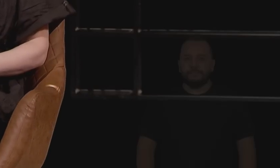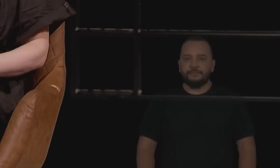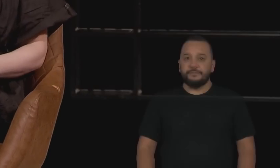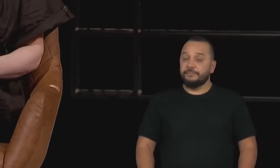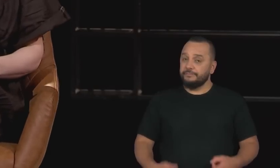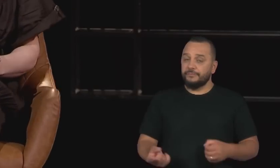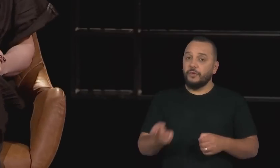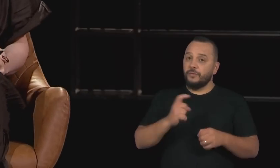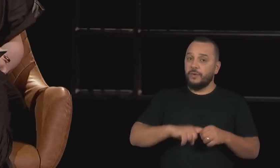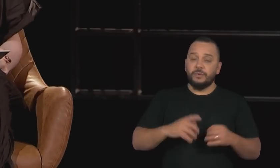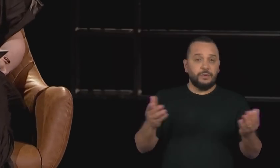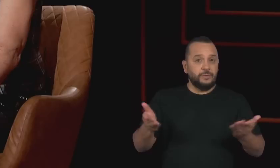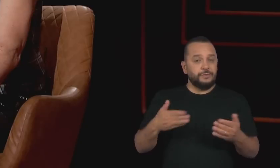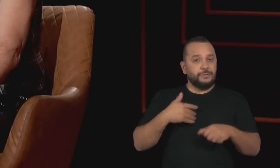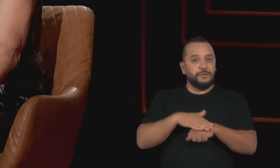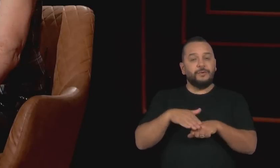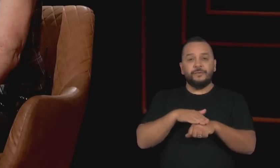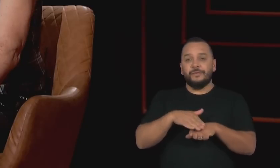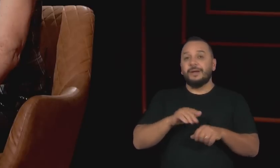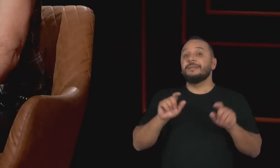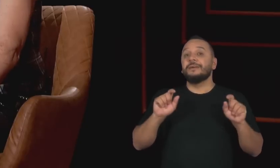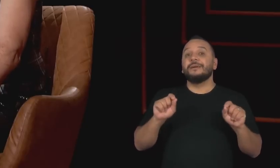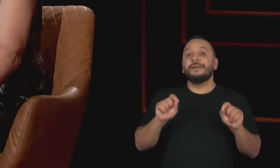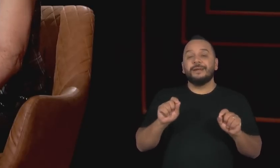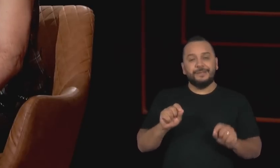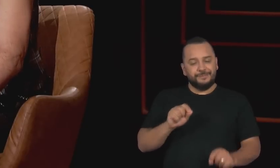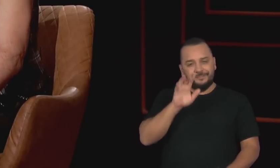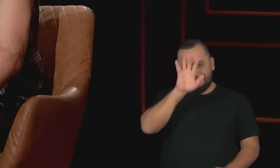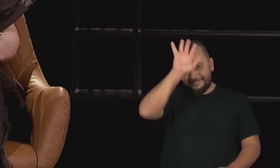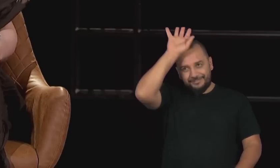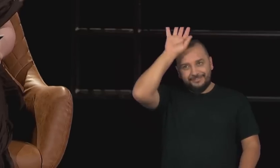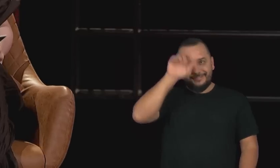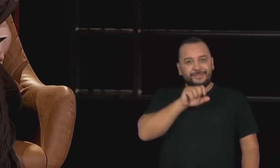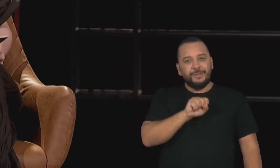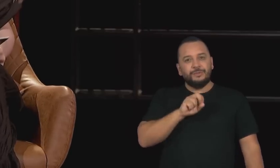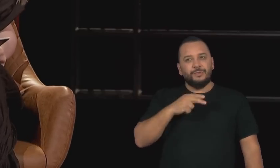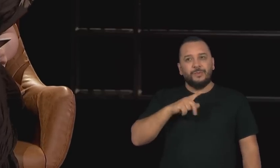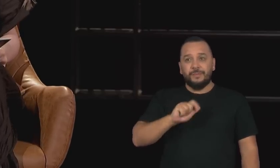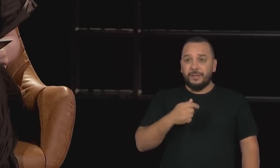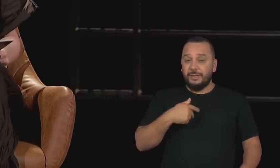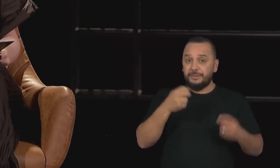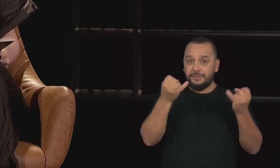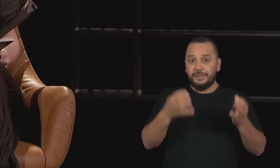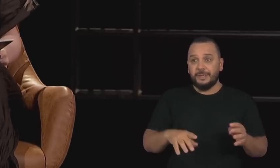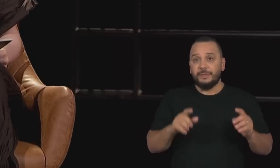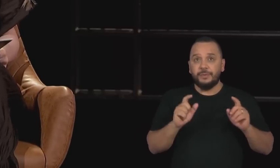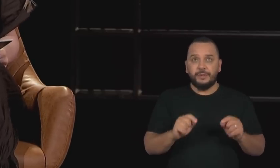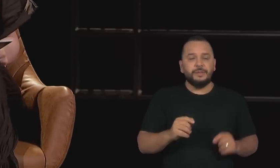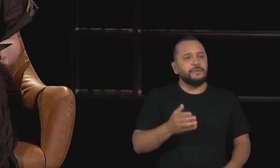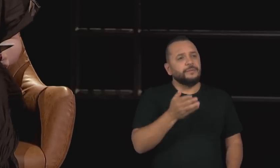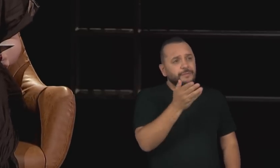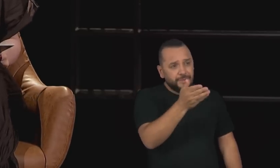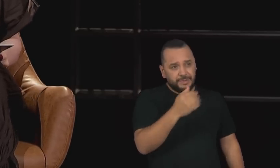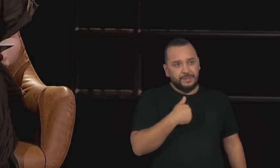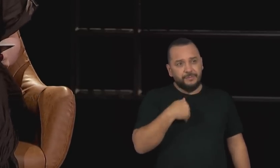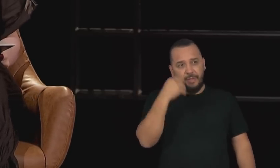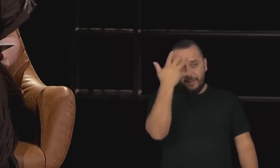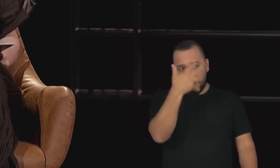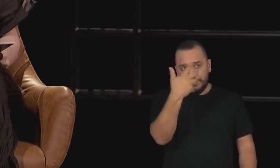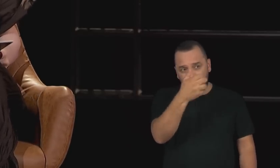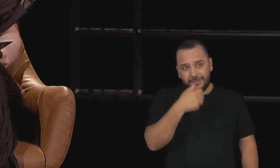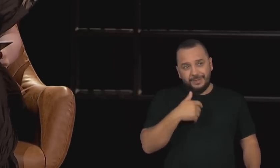Estamos de volta e hoje a nossa conversa é com Supla. Bom, Supla, como a gente ia dizendo, né, você é um apaixonado